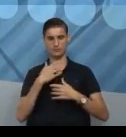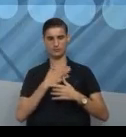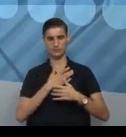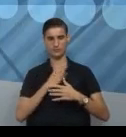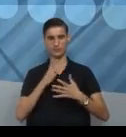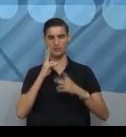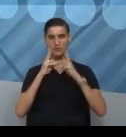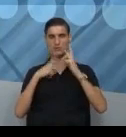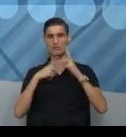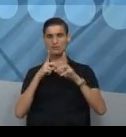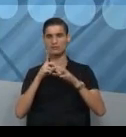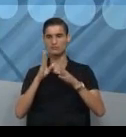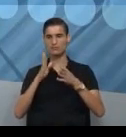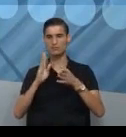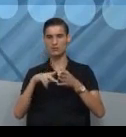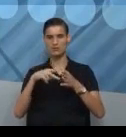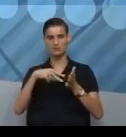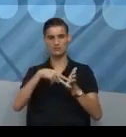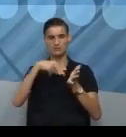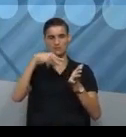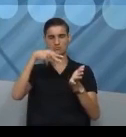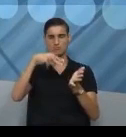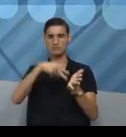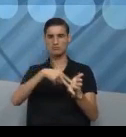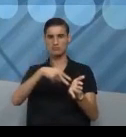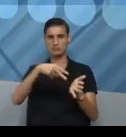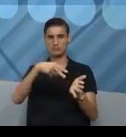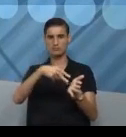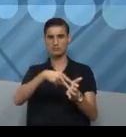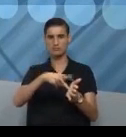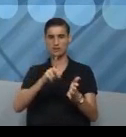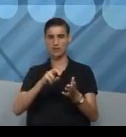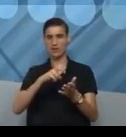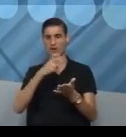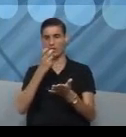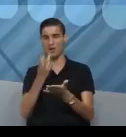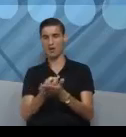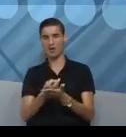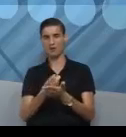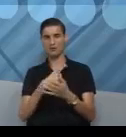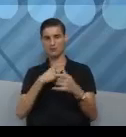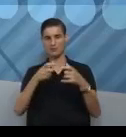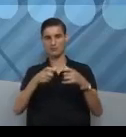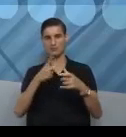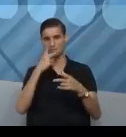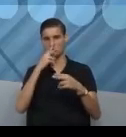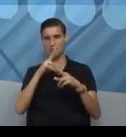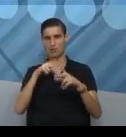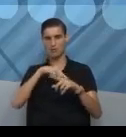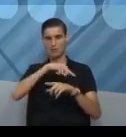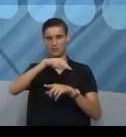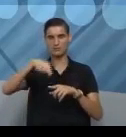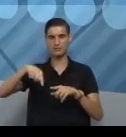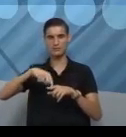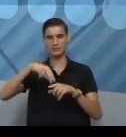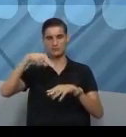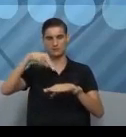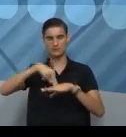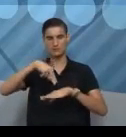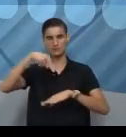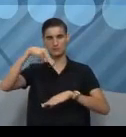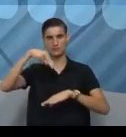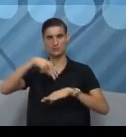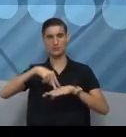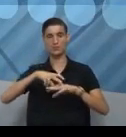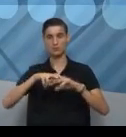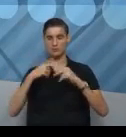problema, eu tenho um bonequinho que está pulando e ele cai numa cama elástica, em formato circular. Para isso,